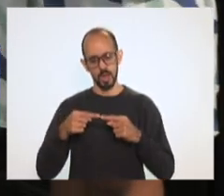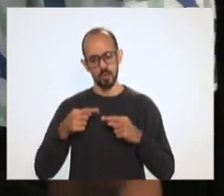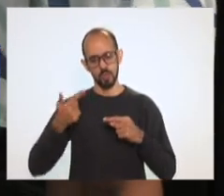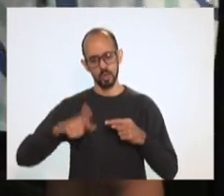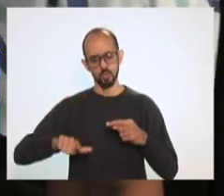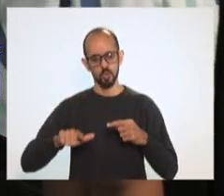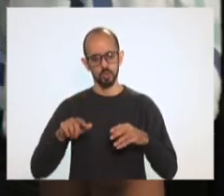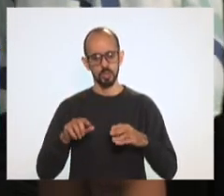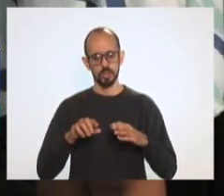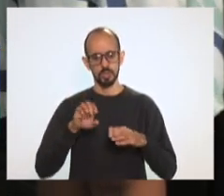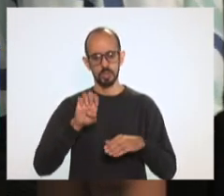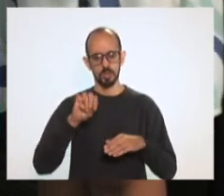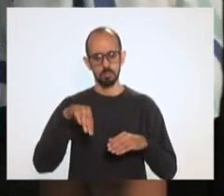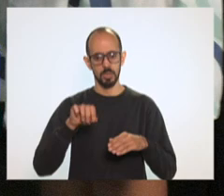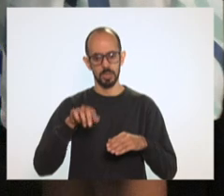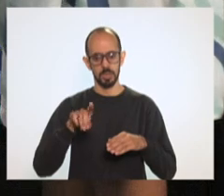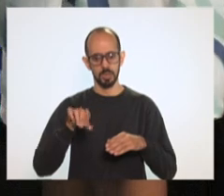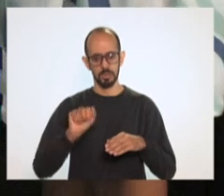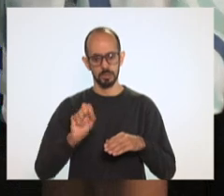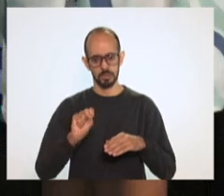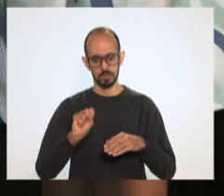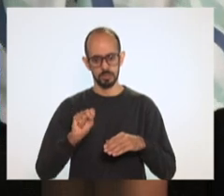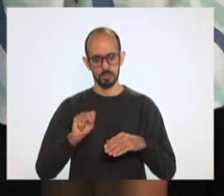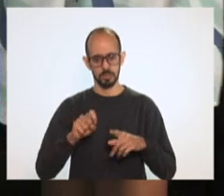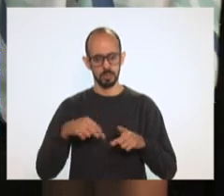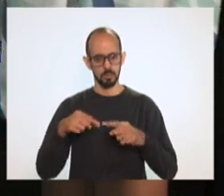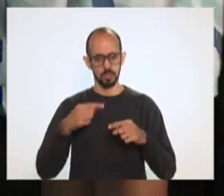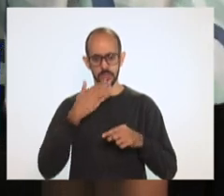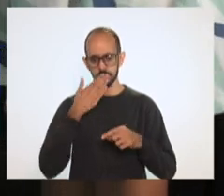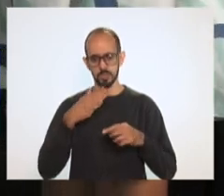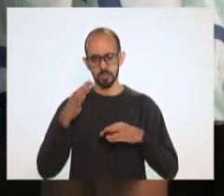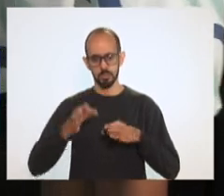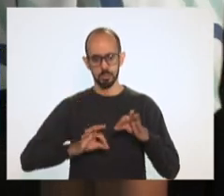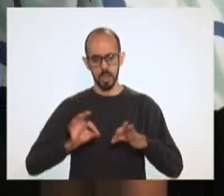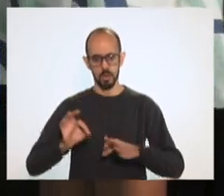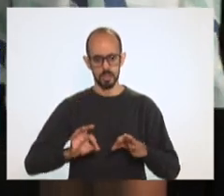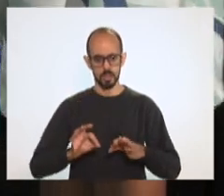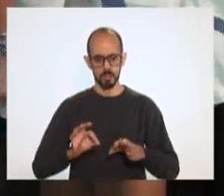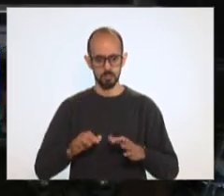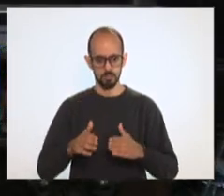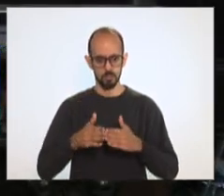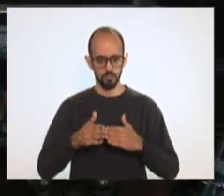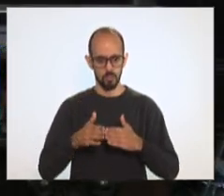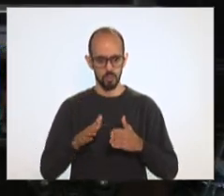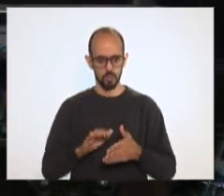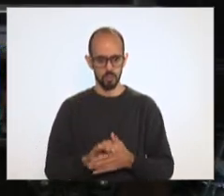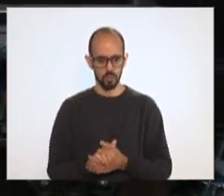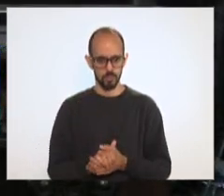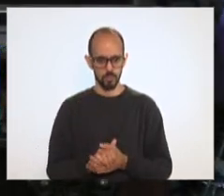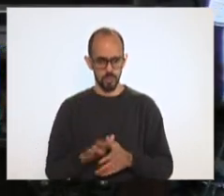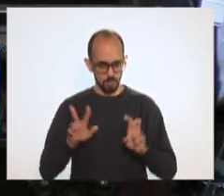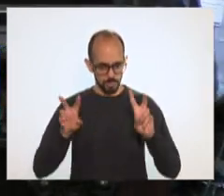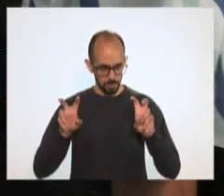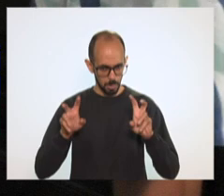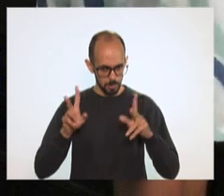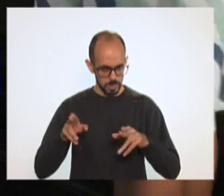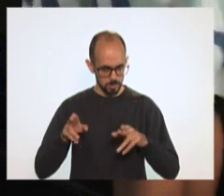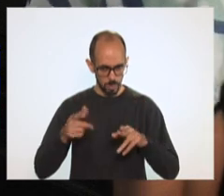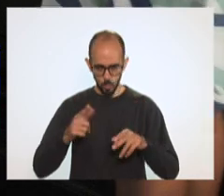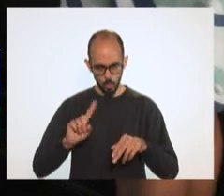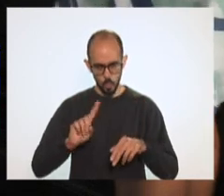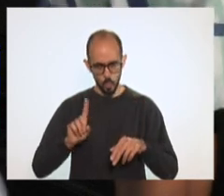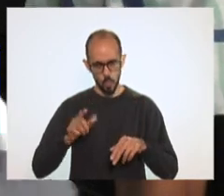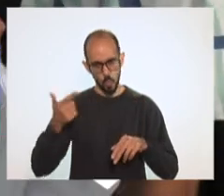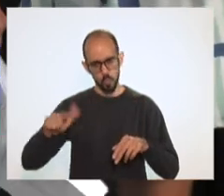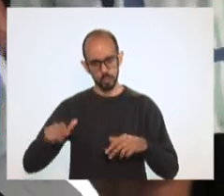e depois eu pedi então pela ordem se o senhor me permitir sobre o tema não é outra coisa sobre